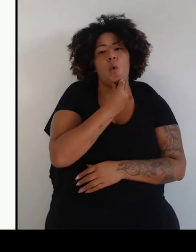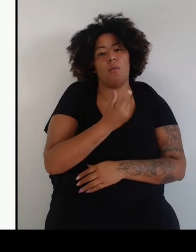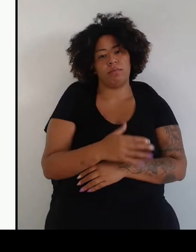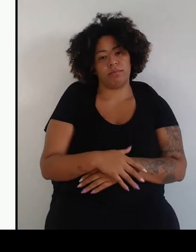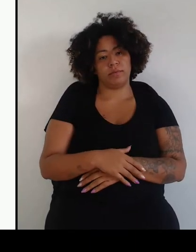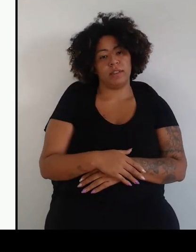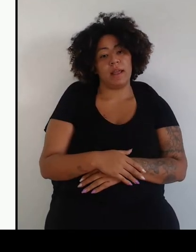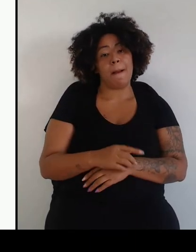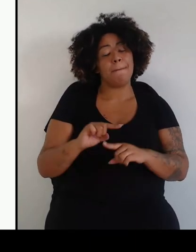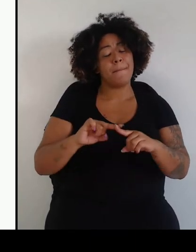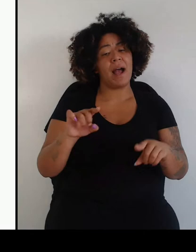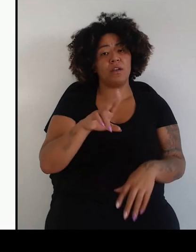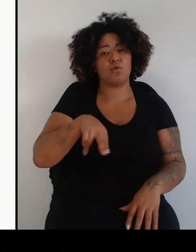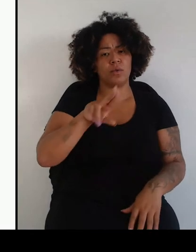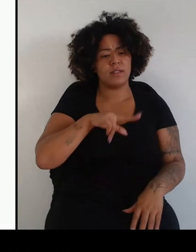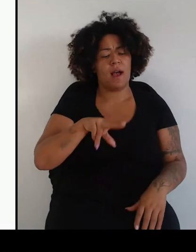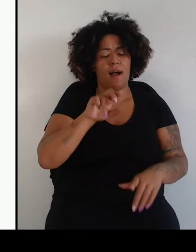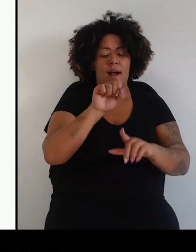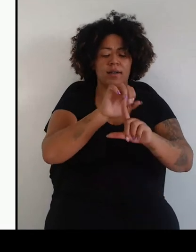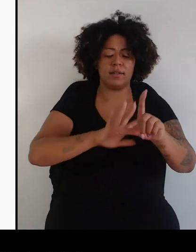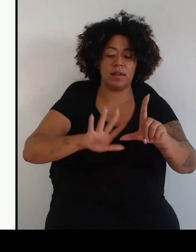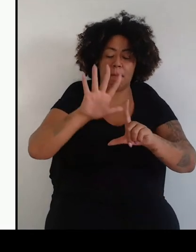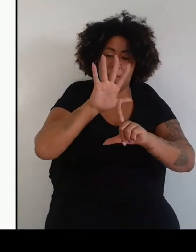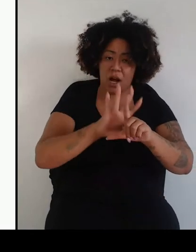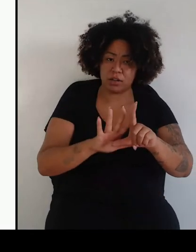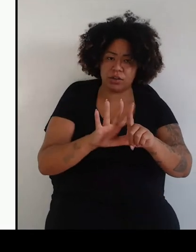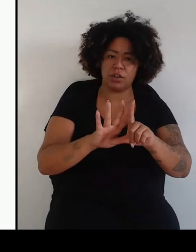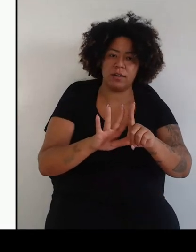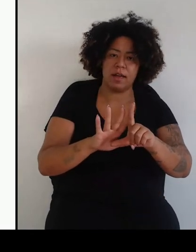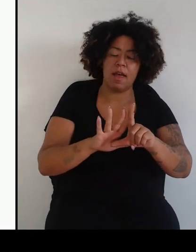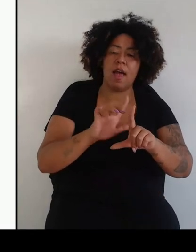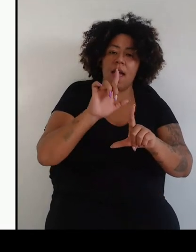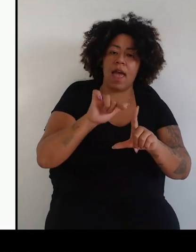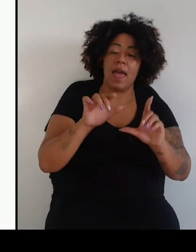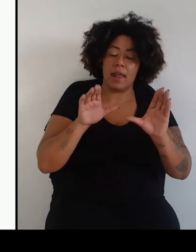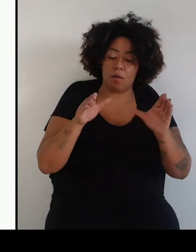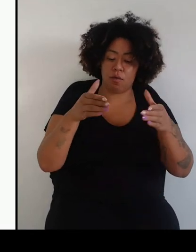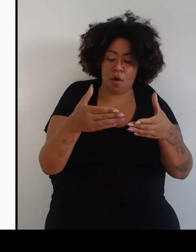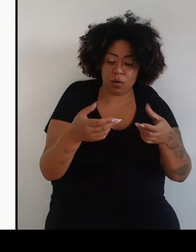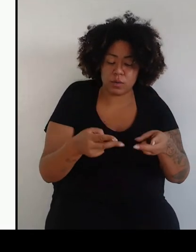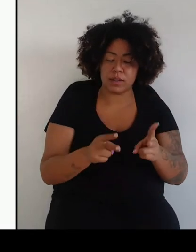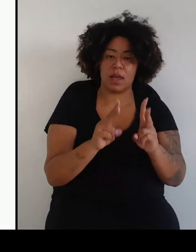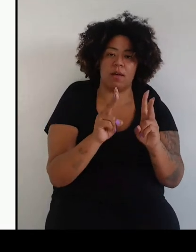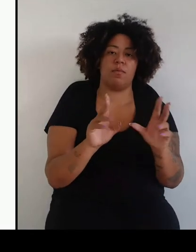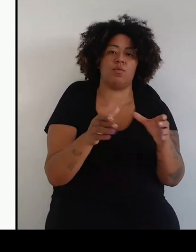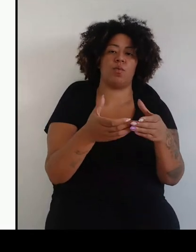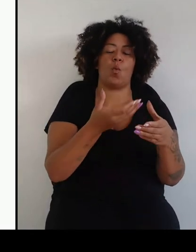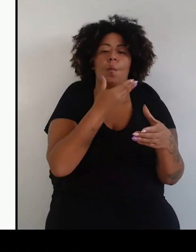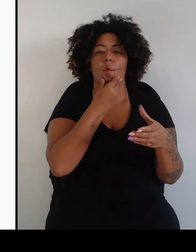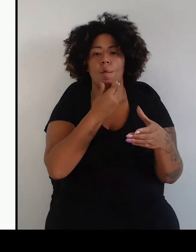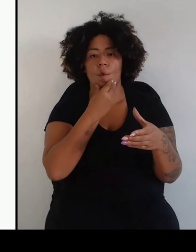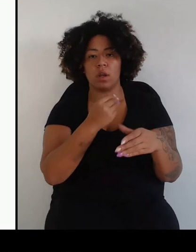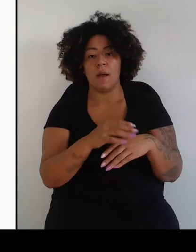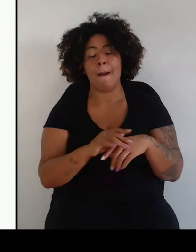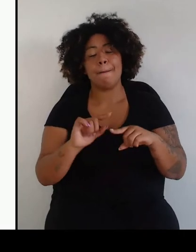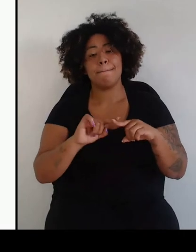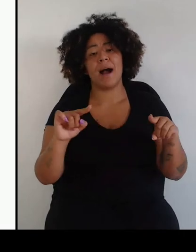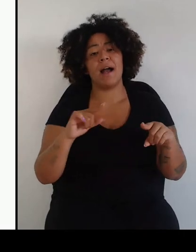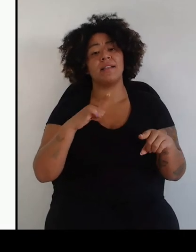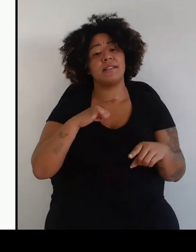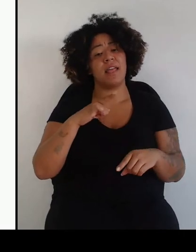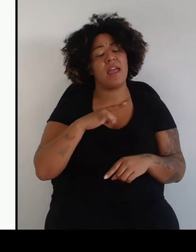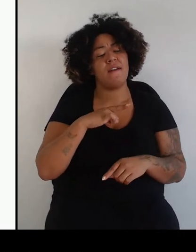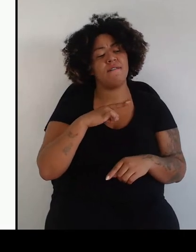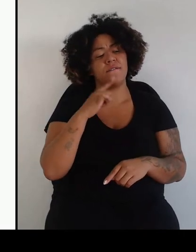um além do número de imagens masculinas também trouxeram novas visualizações de